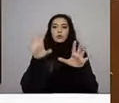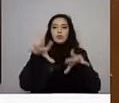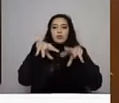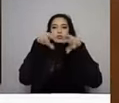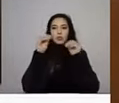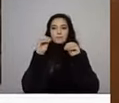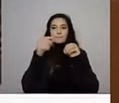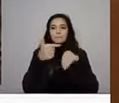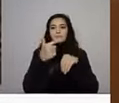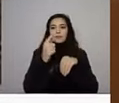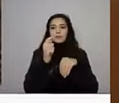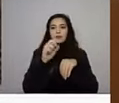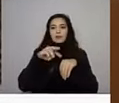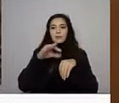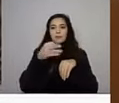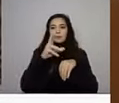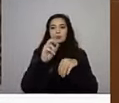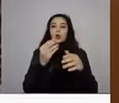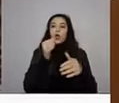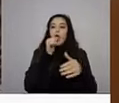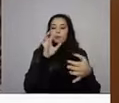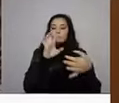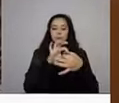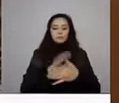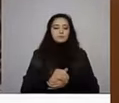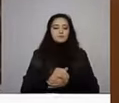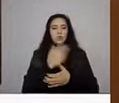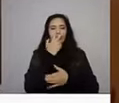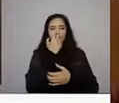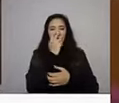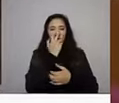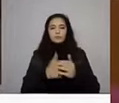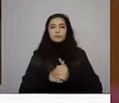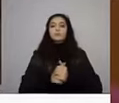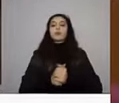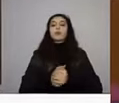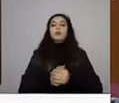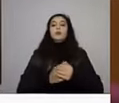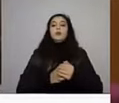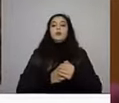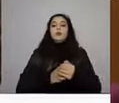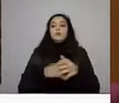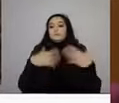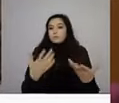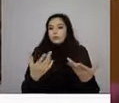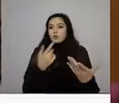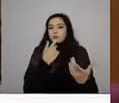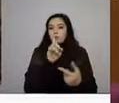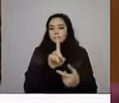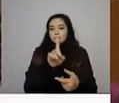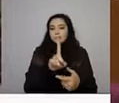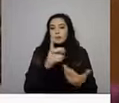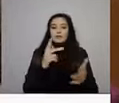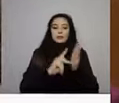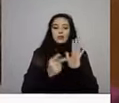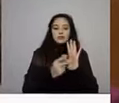notas... Ah, templo da água. Curioso. Enfim, tenho uma primeira pergunta para os técnicos do